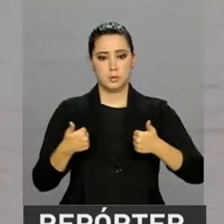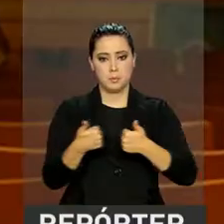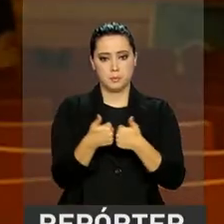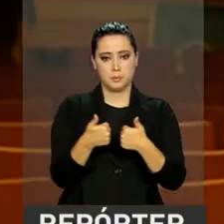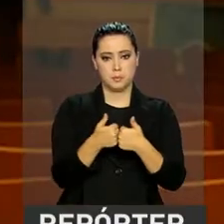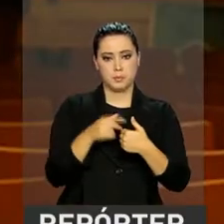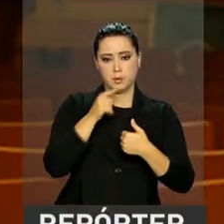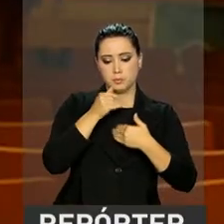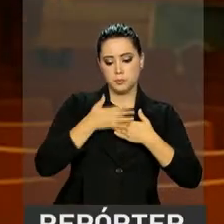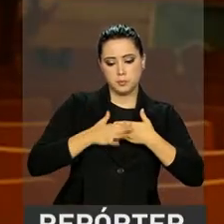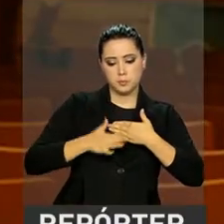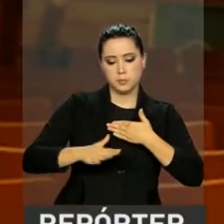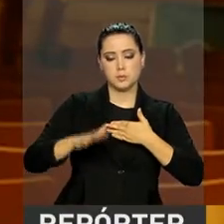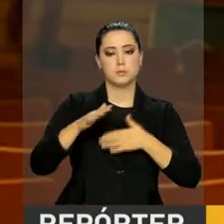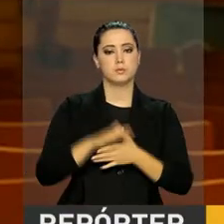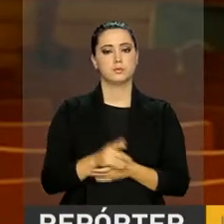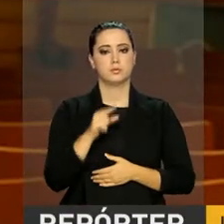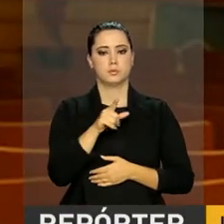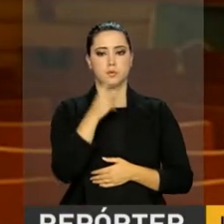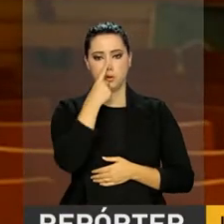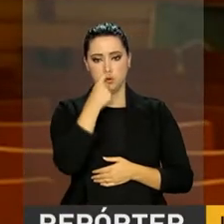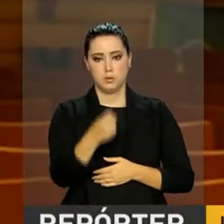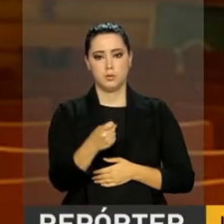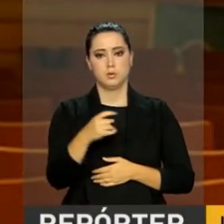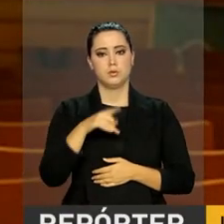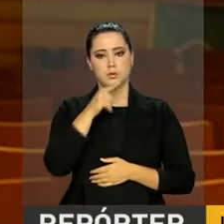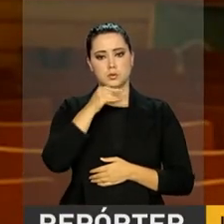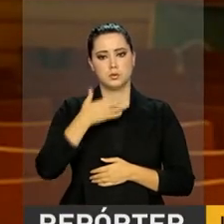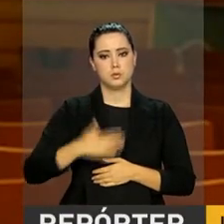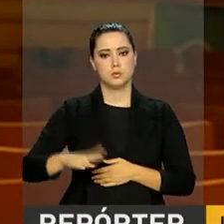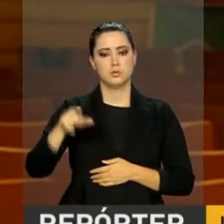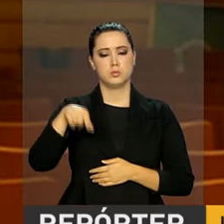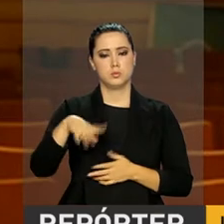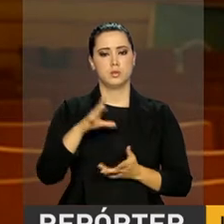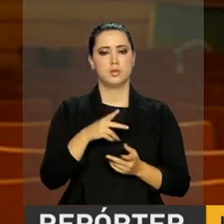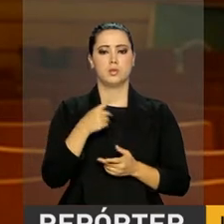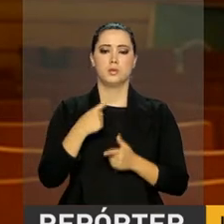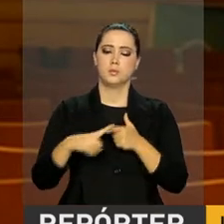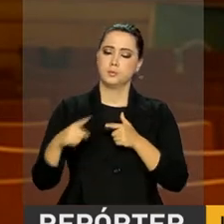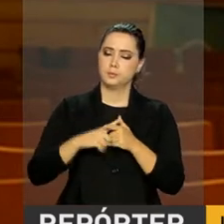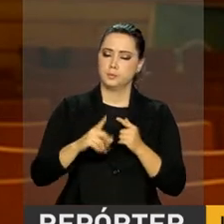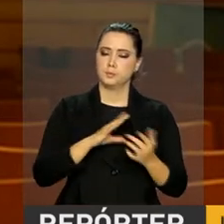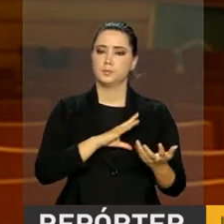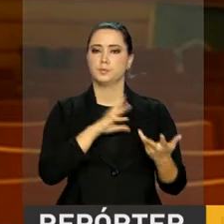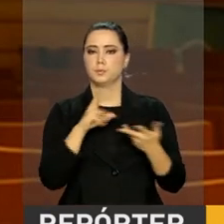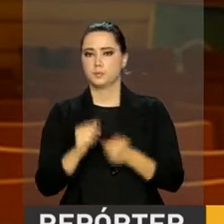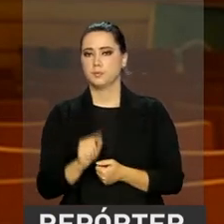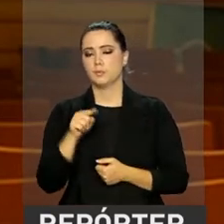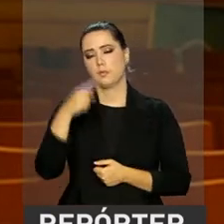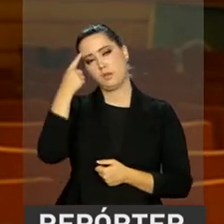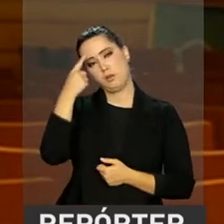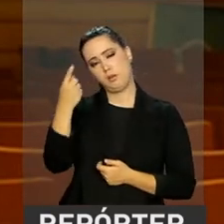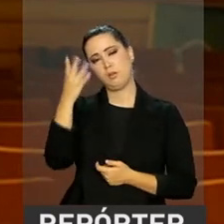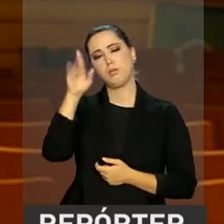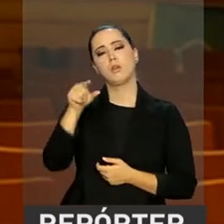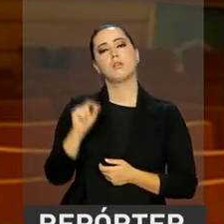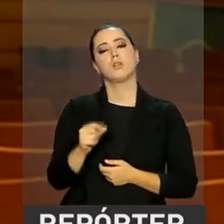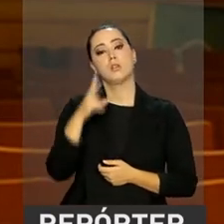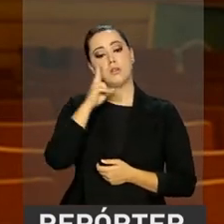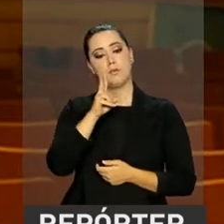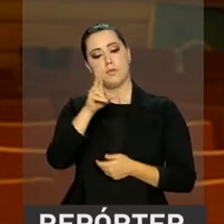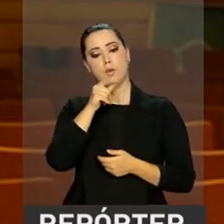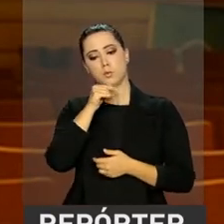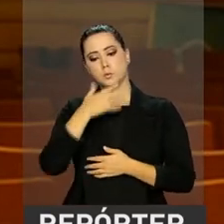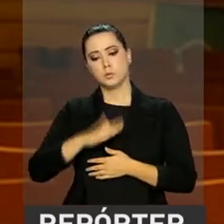brasileiras. O lixo do mar, que é um dos temas aqui do seminário, é um problema global e que a ideia é justamente ter a visão do